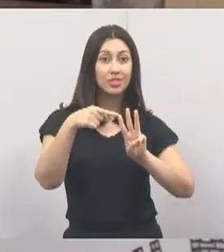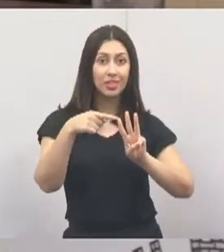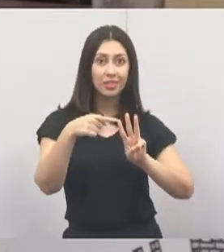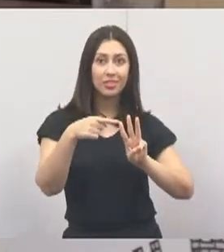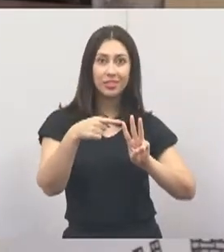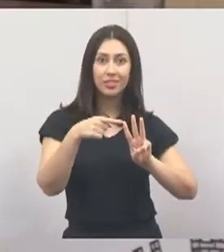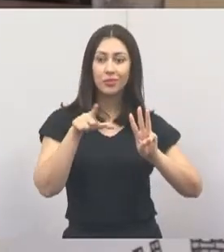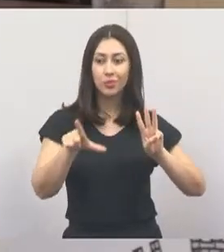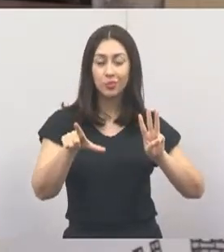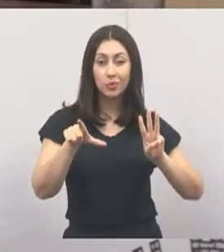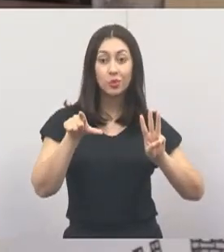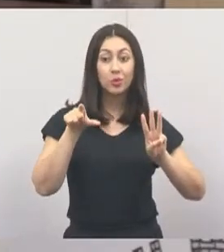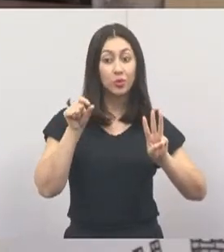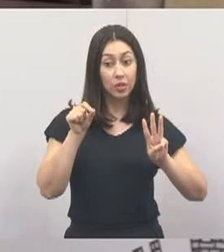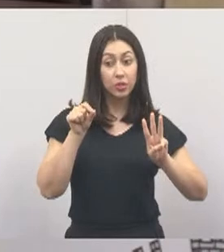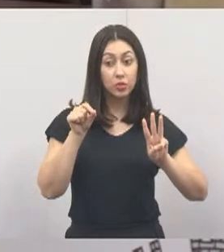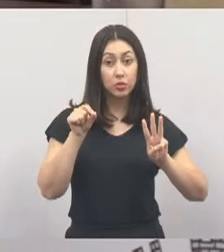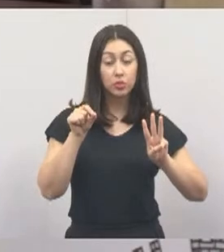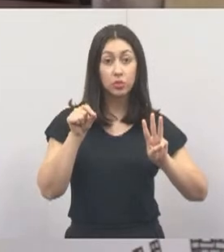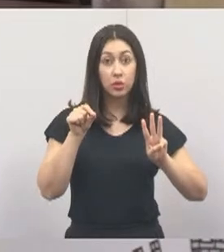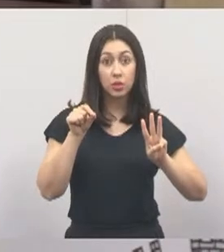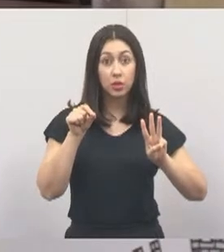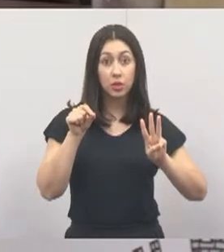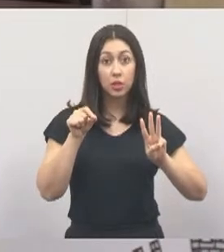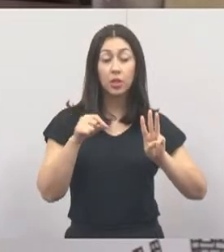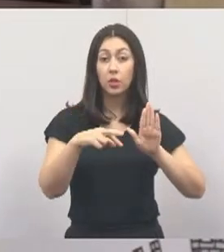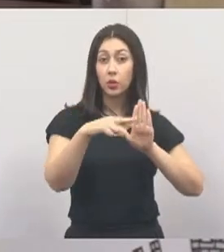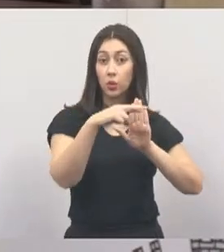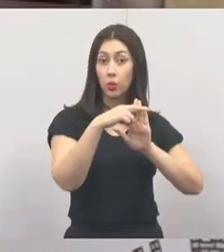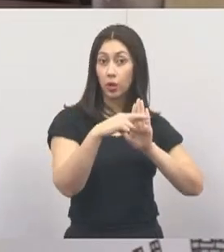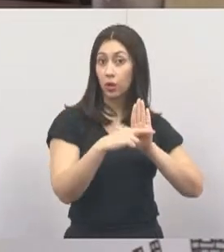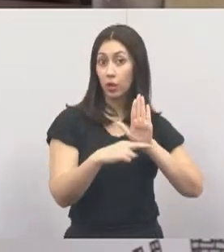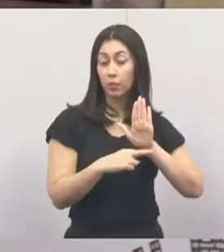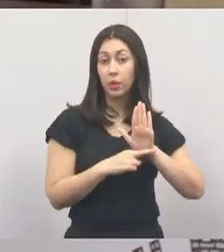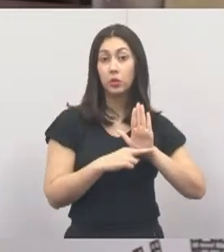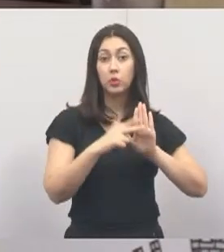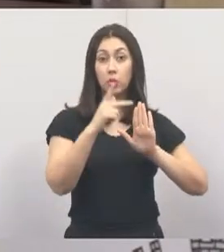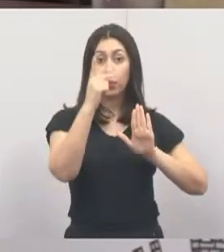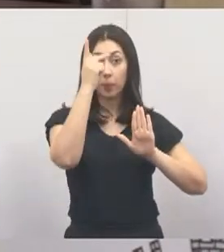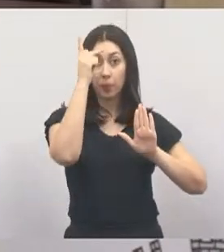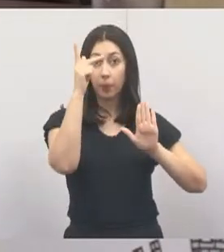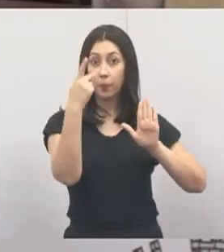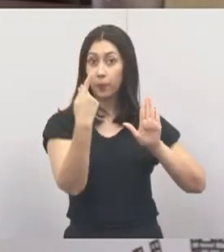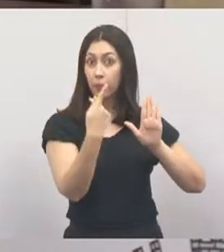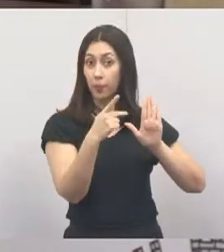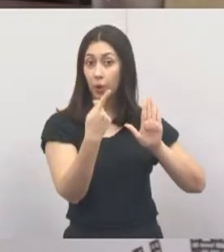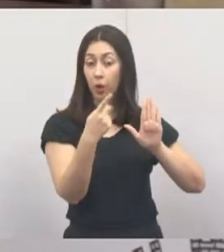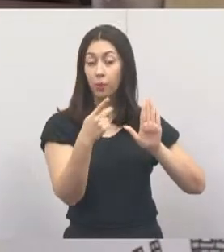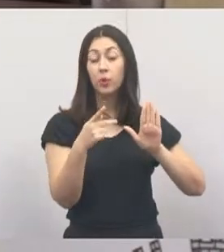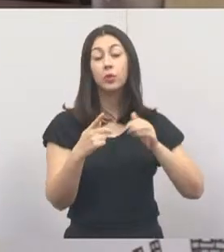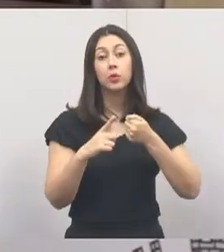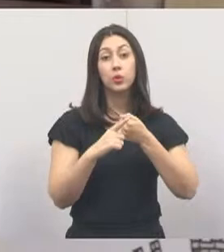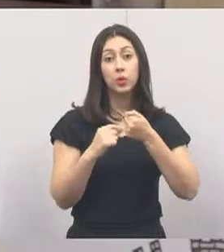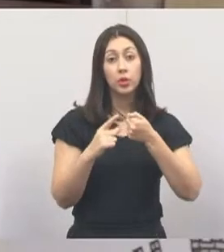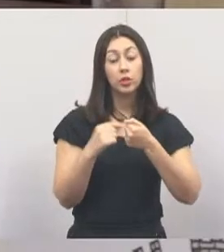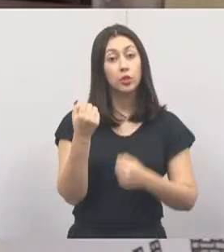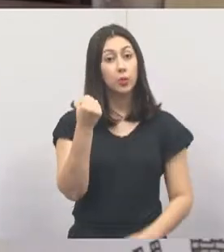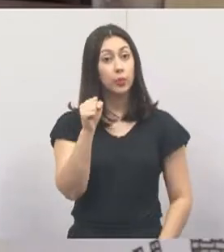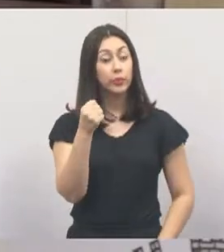de nomeação definidos em regulamento próprio, nos termos do artigo 8º da Lei